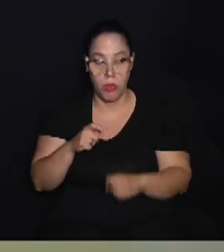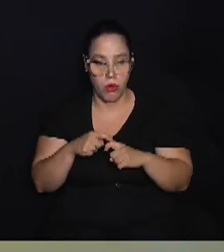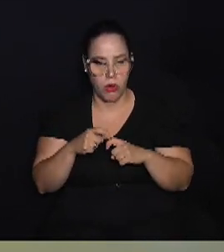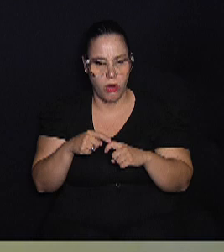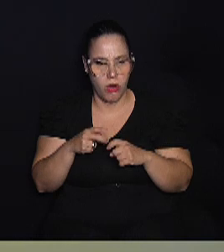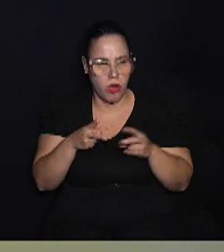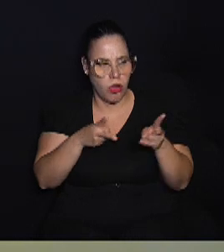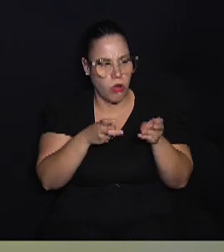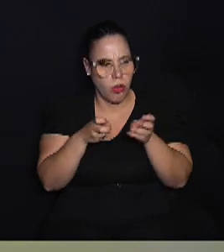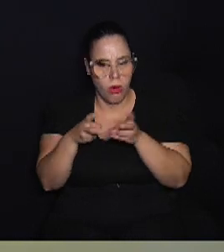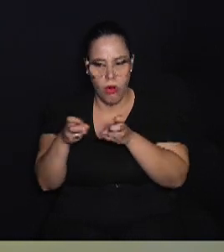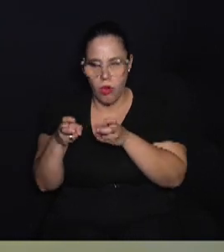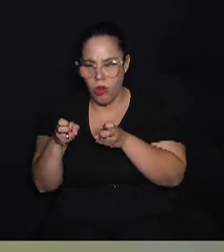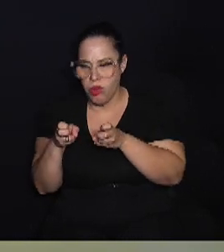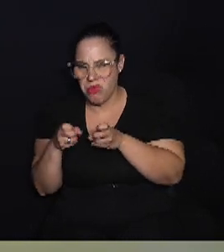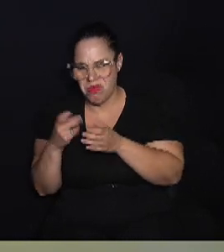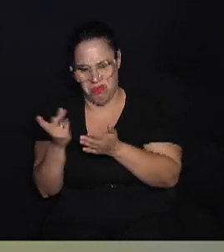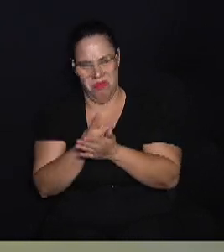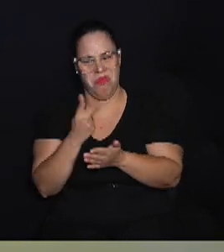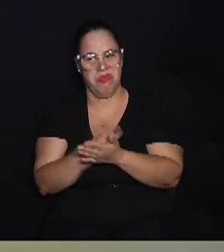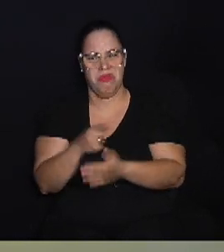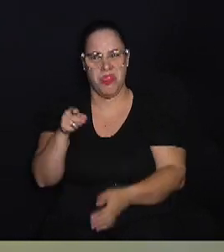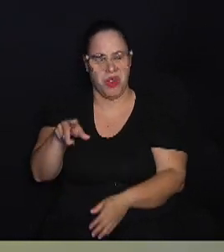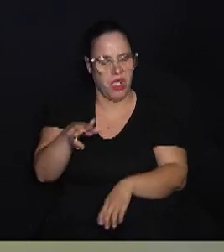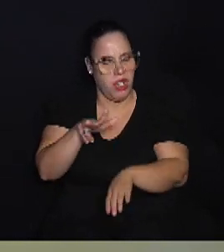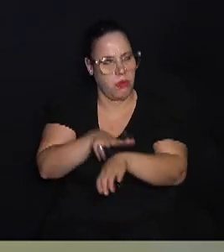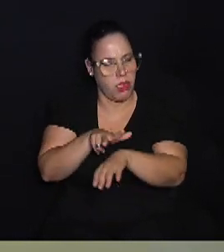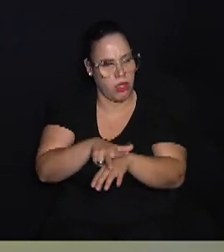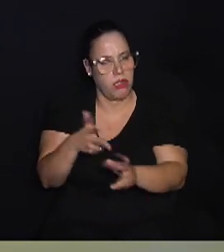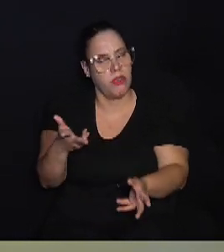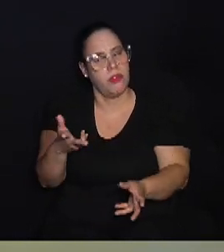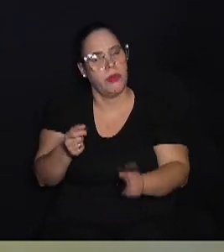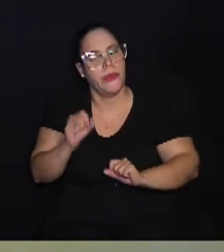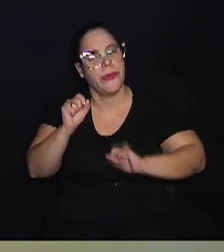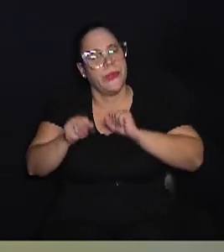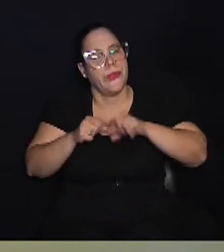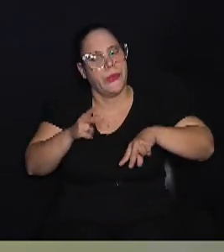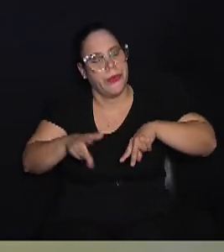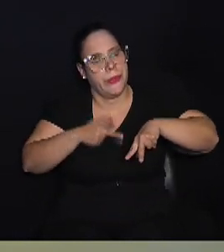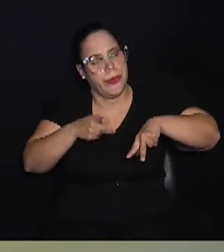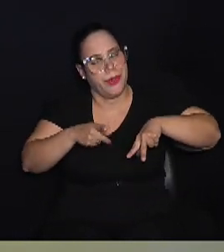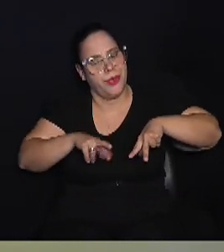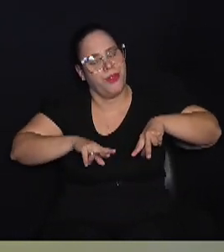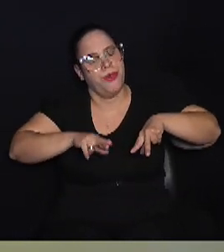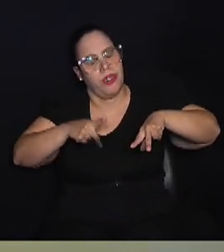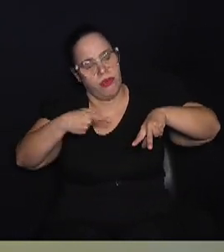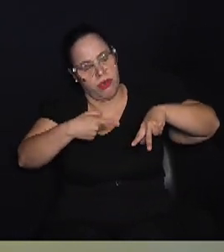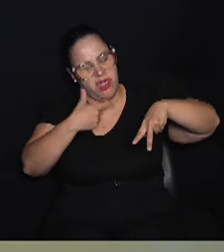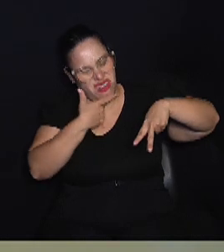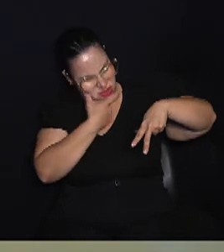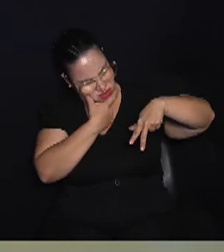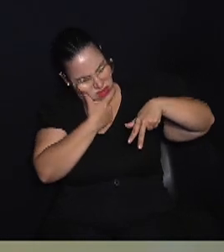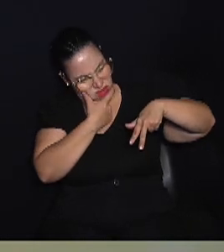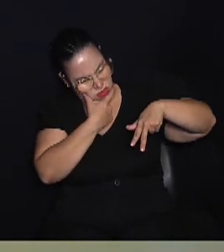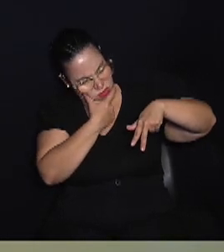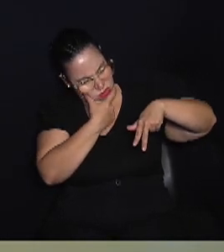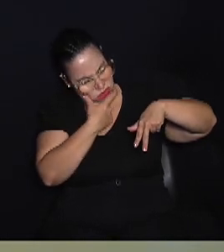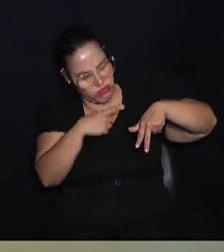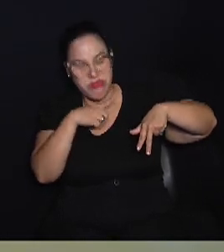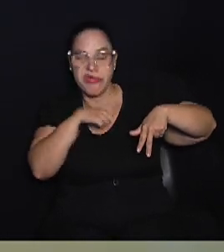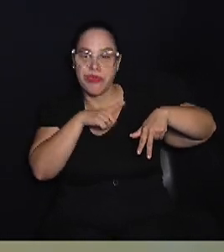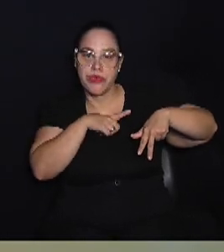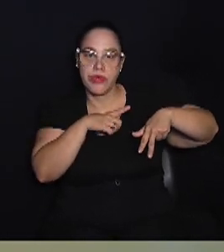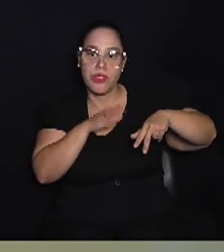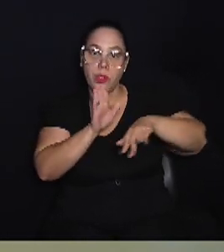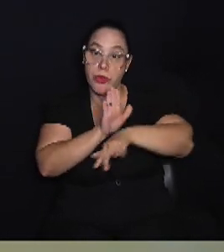o que está acontecendo de errado com aquele paciente, né? O que está de diferente naquele paciente. E aí a gente tem como